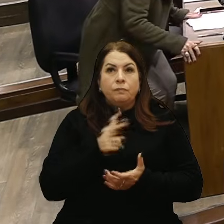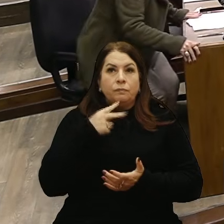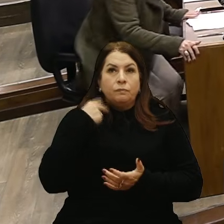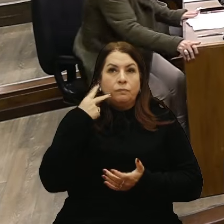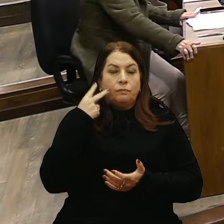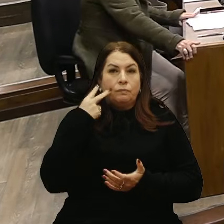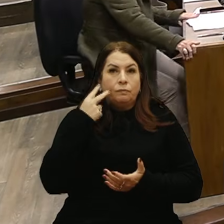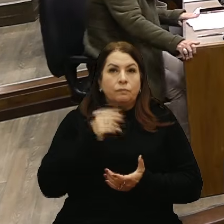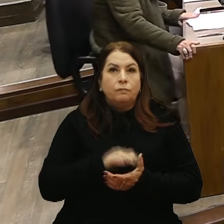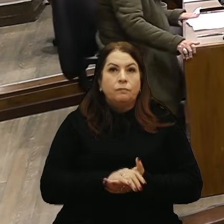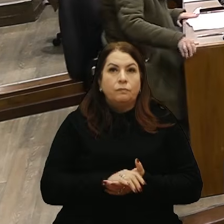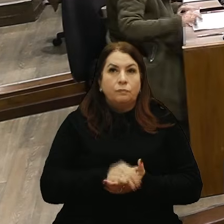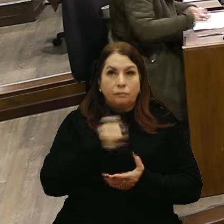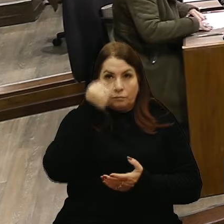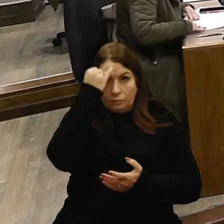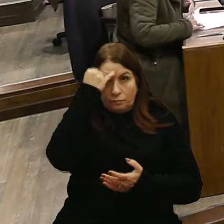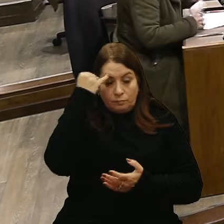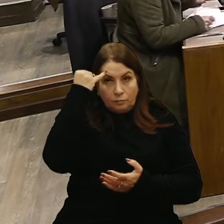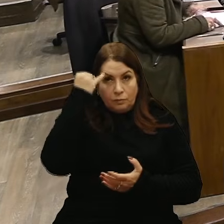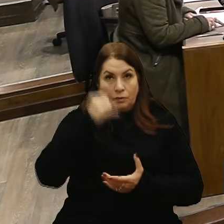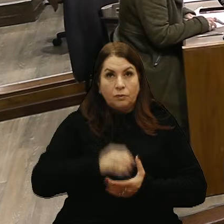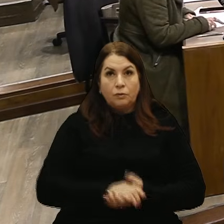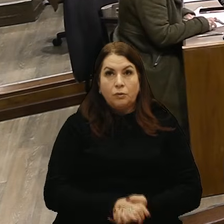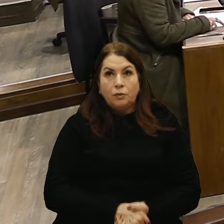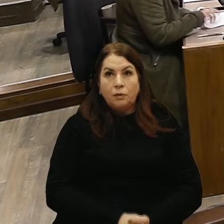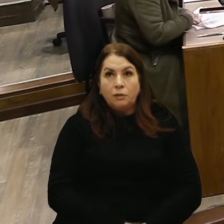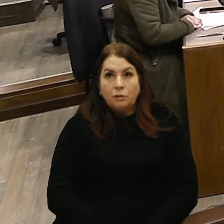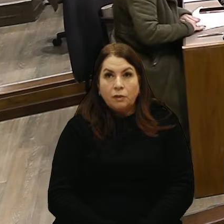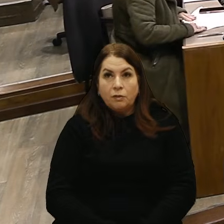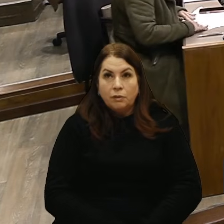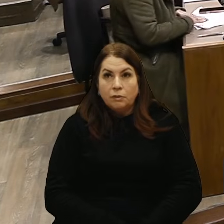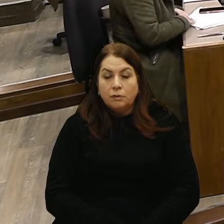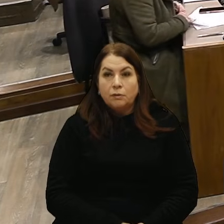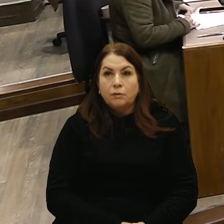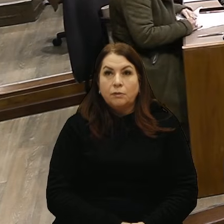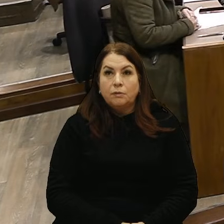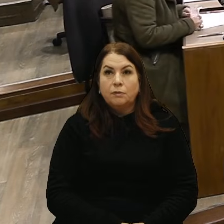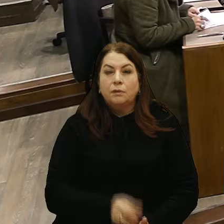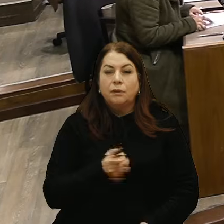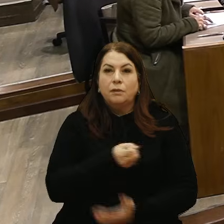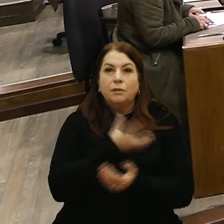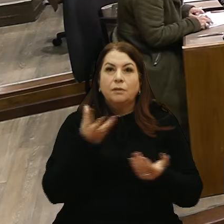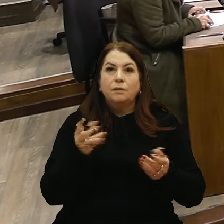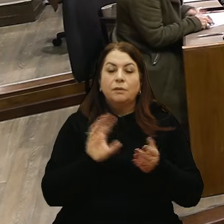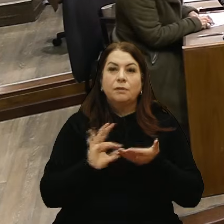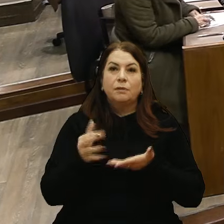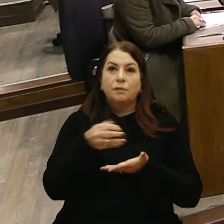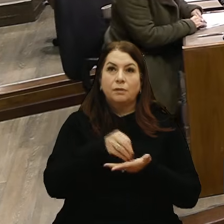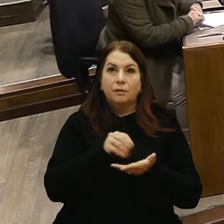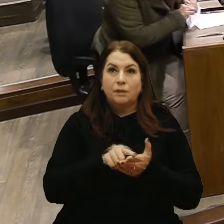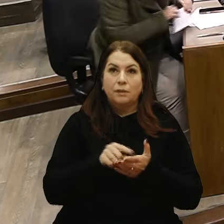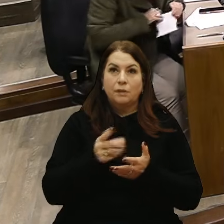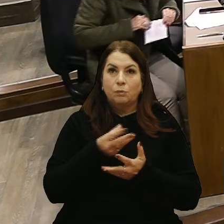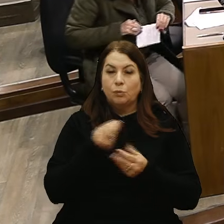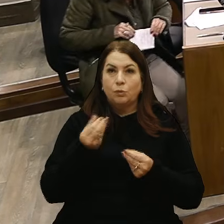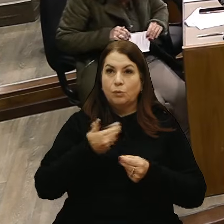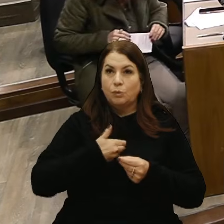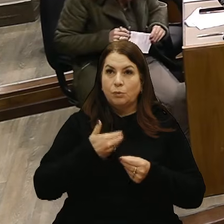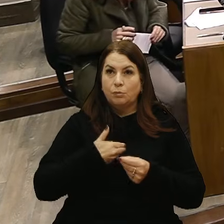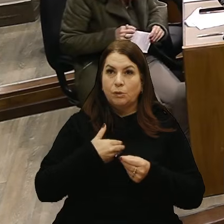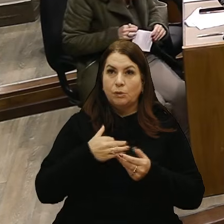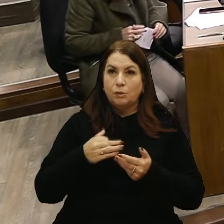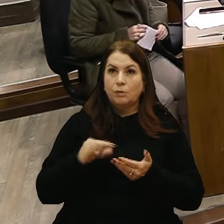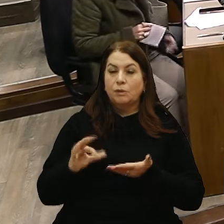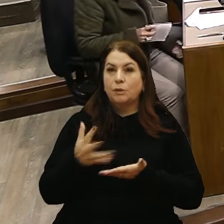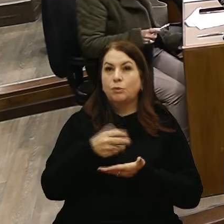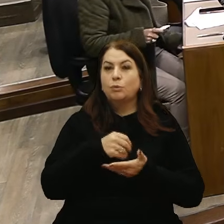vereador inscrito, vereador Zé D'Ambrossi, com a palavra. Que coisa boa falar da Codeca. Eu tenho muitos amigos na Codeca e tenho